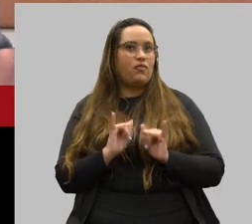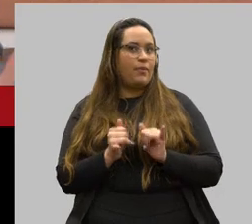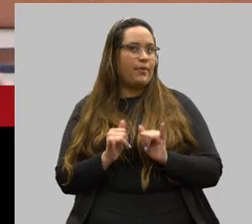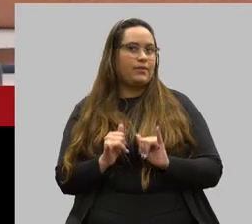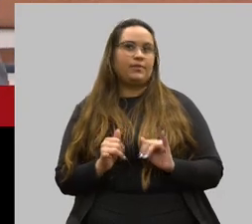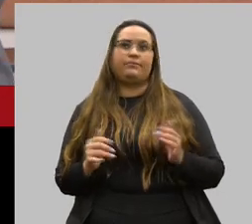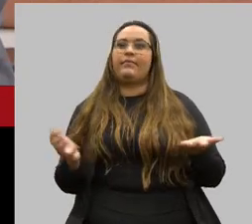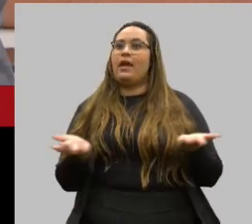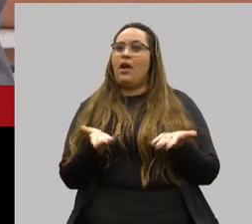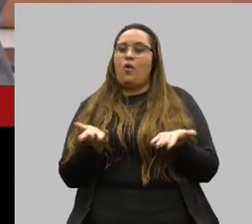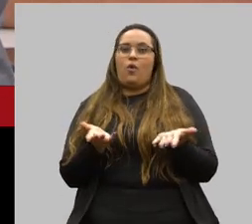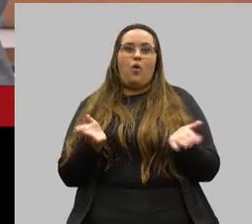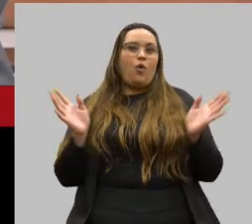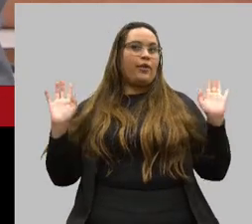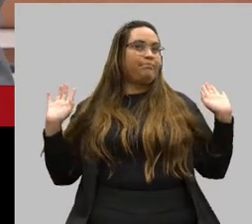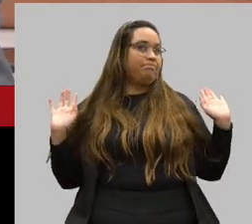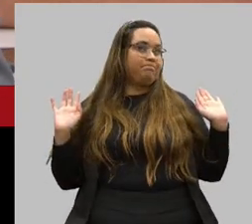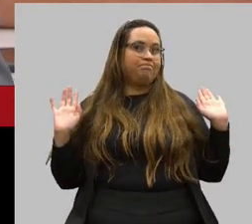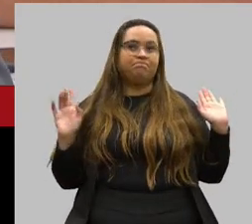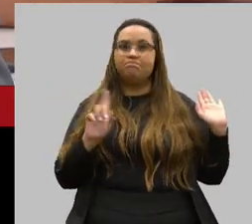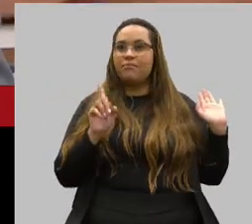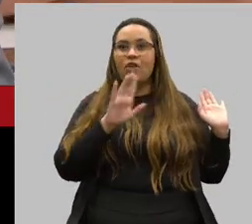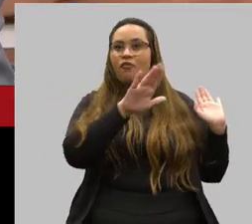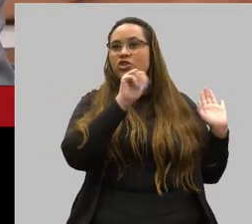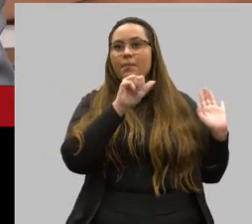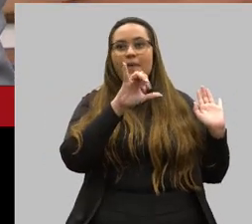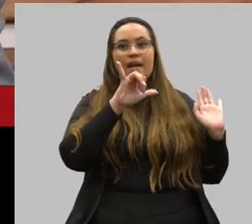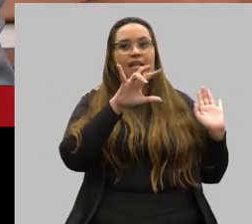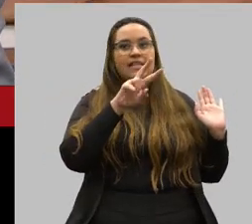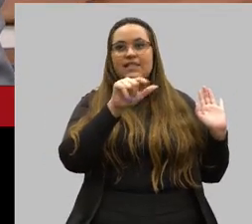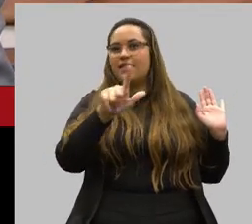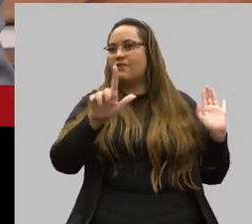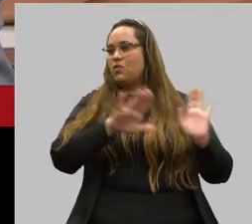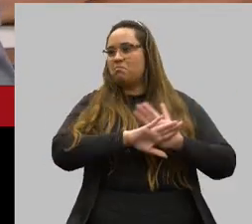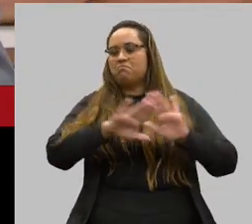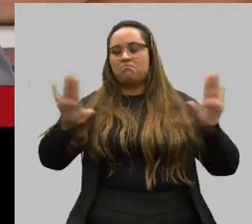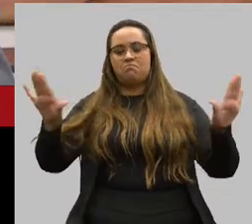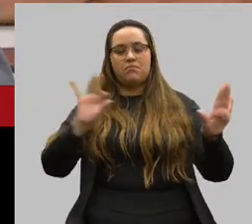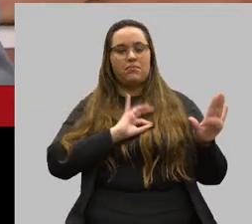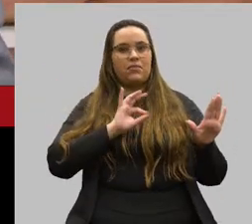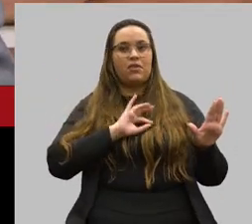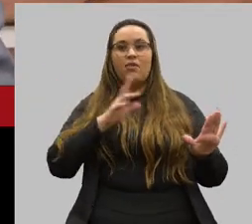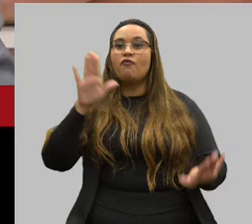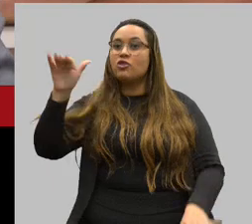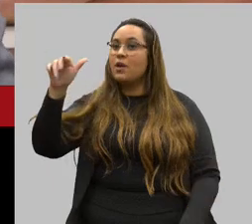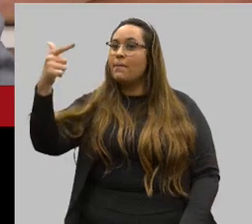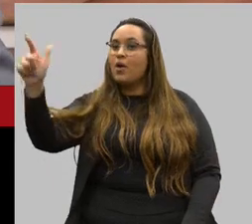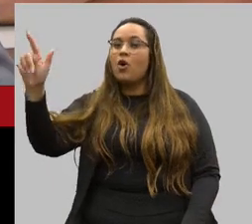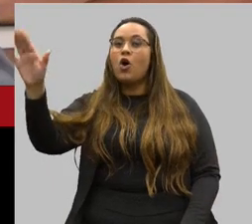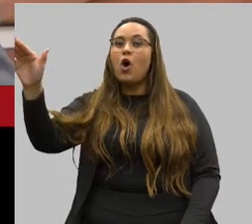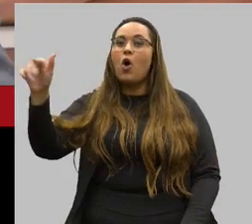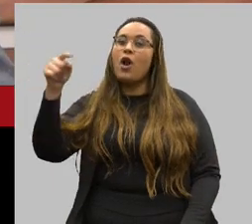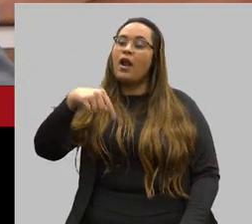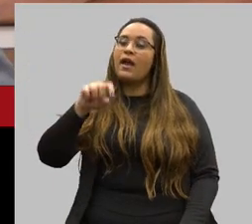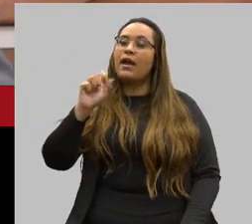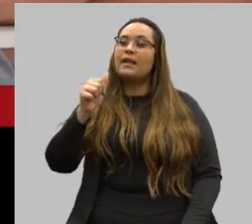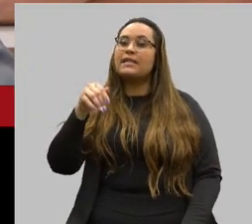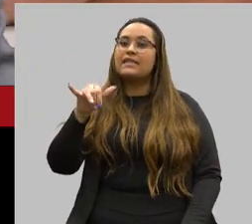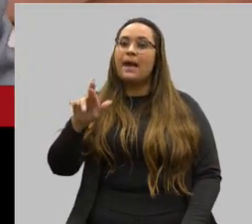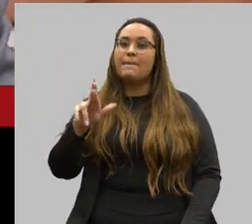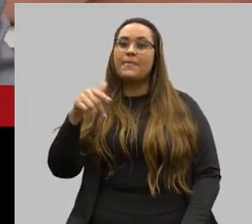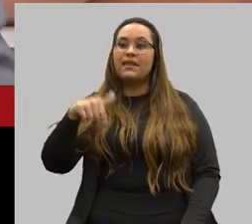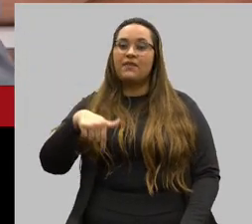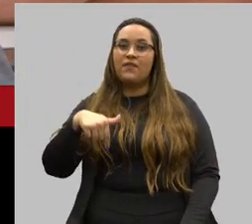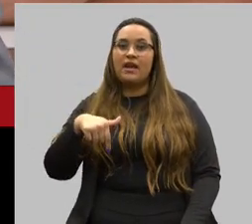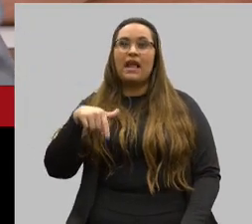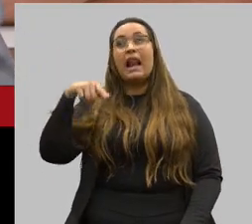não vou nem chamar mais a polícia civil aqui vou chamar é a Seplag para falar olha Dr Sami teve aqui falou que lá para